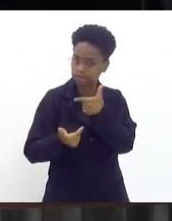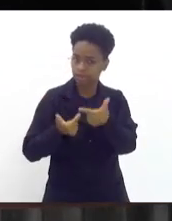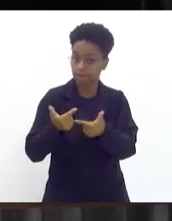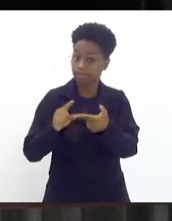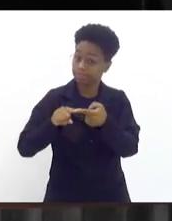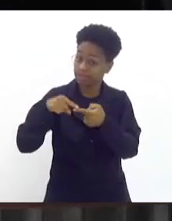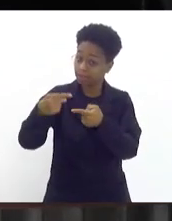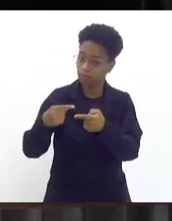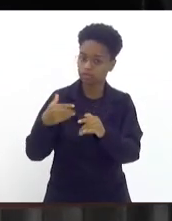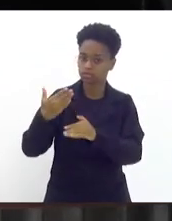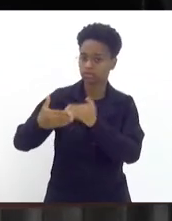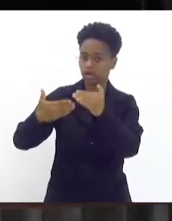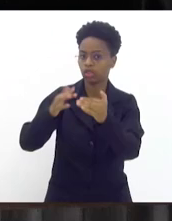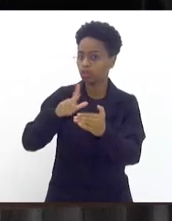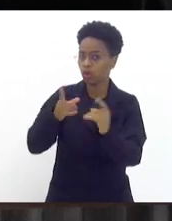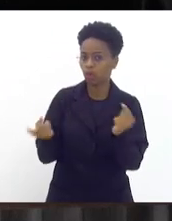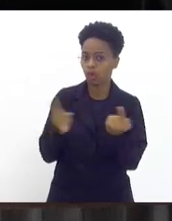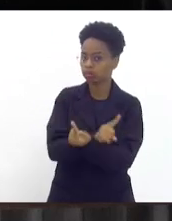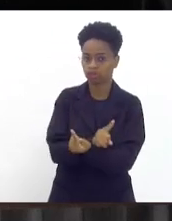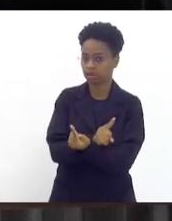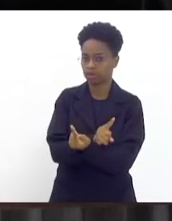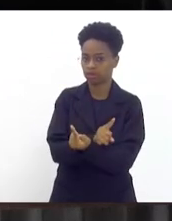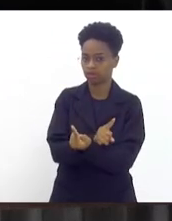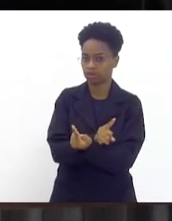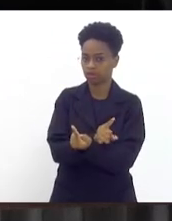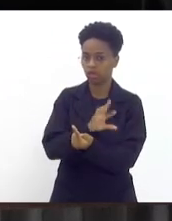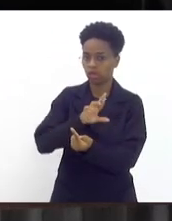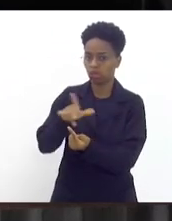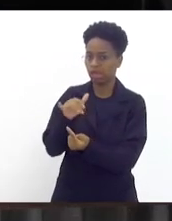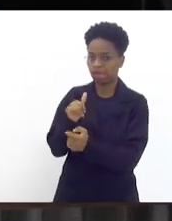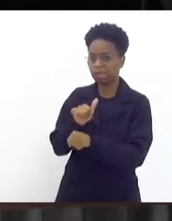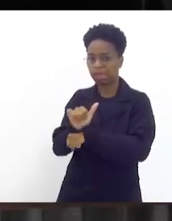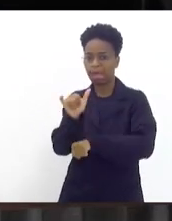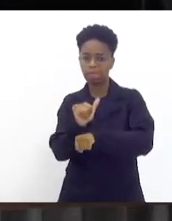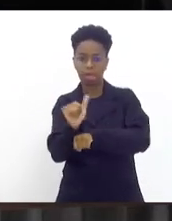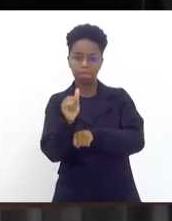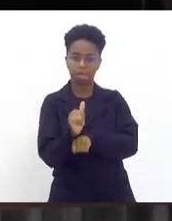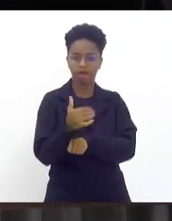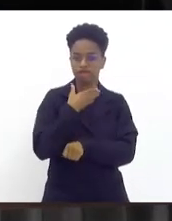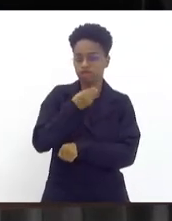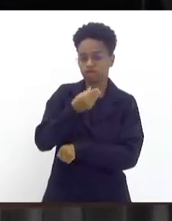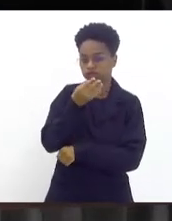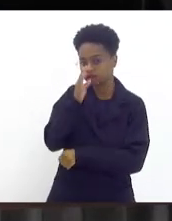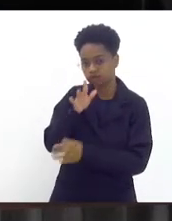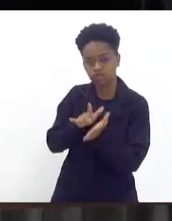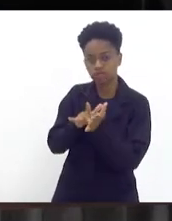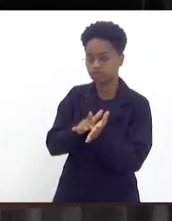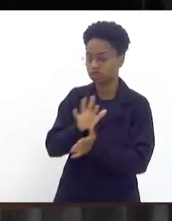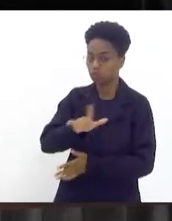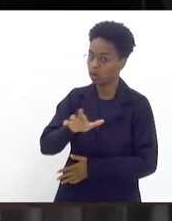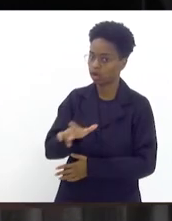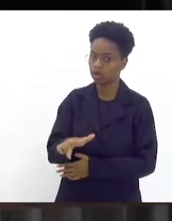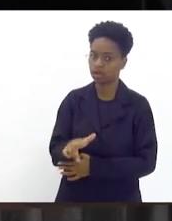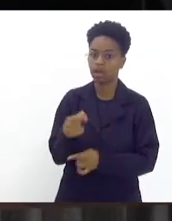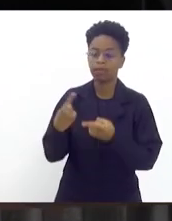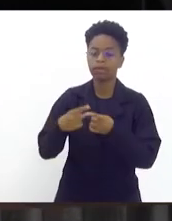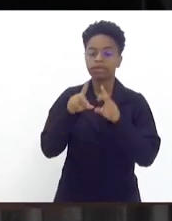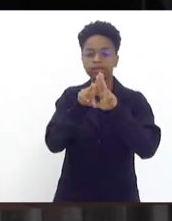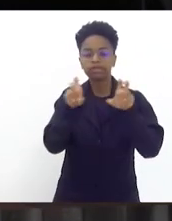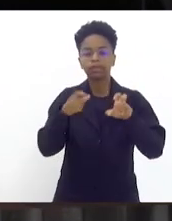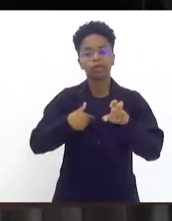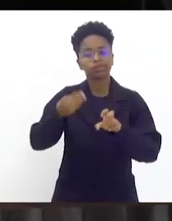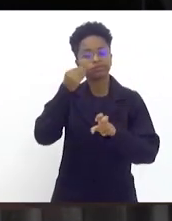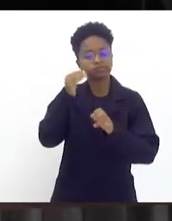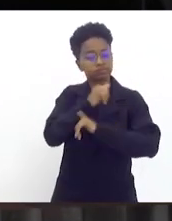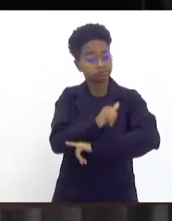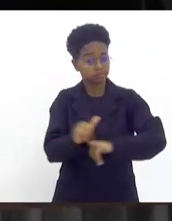progredir e não o contrário não fazer engodo não fazer engodo essa é uma questão que eu quero